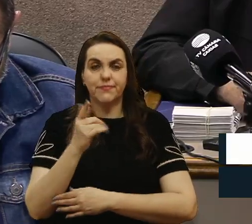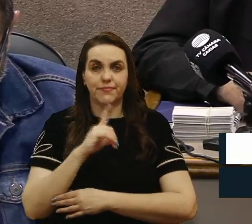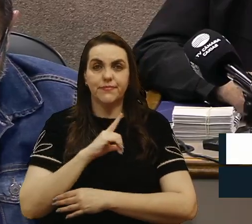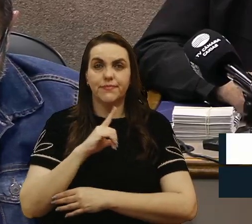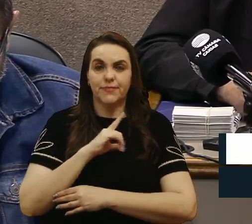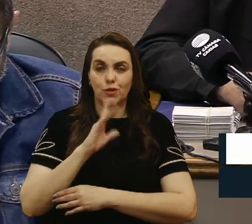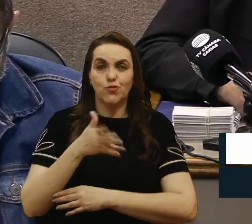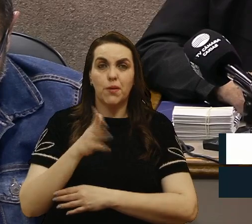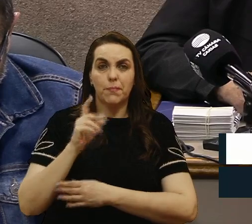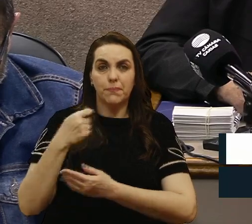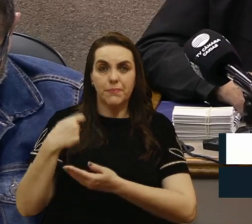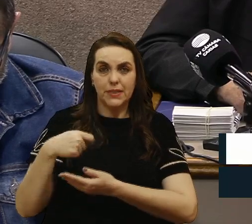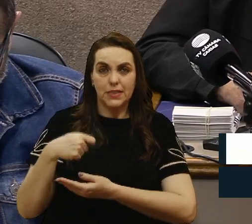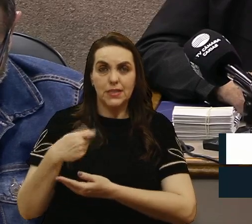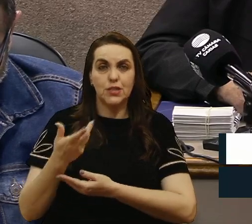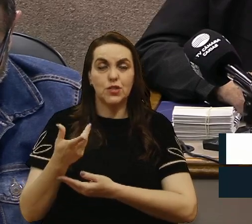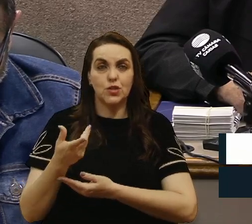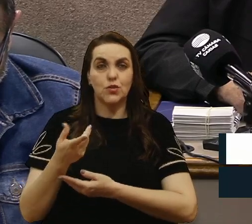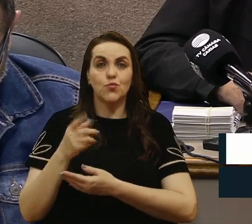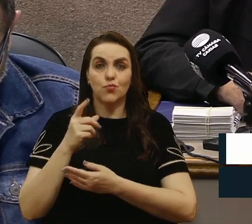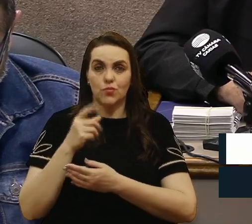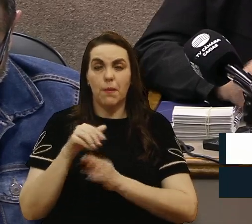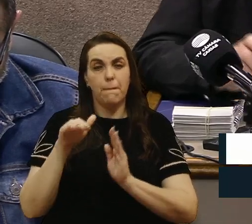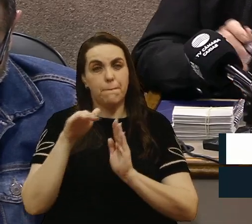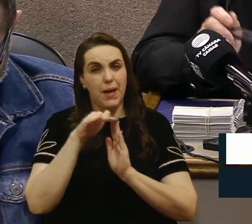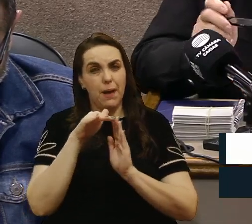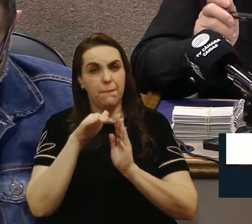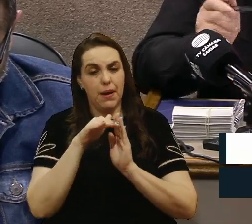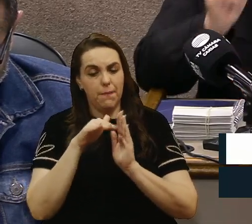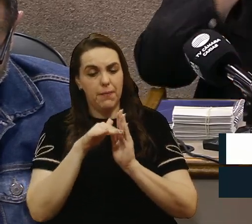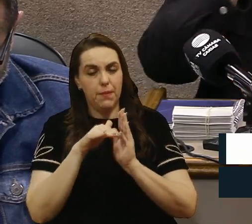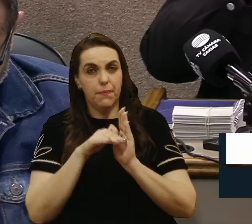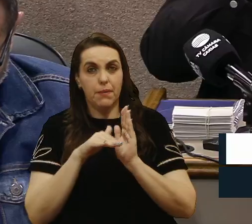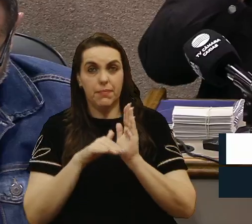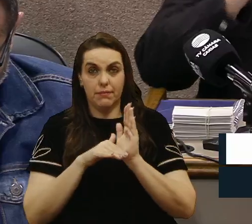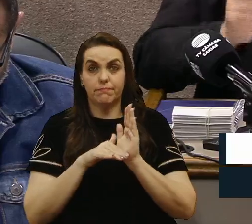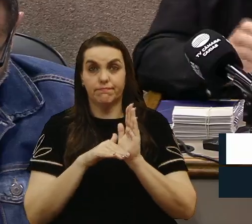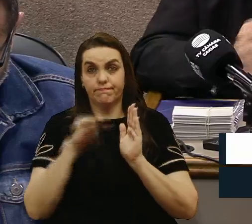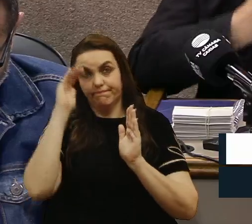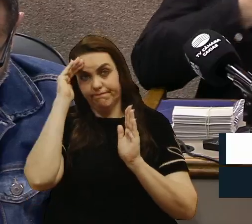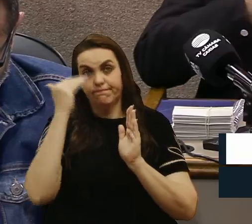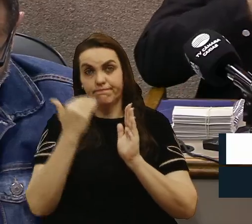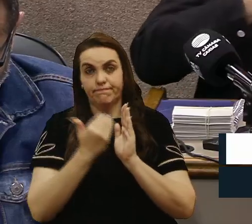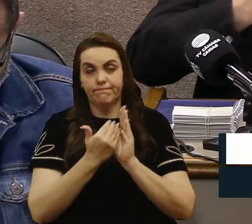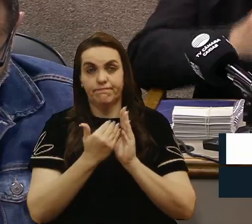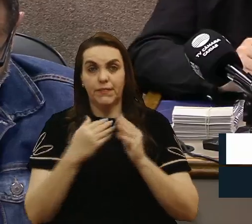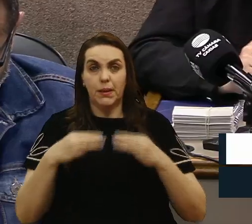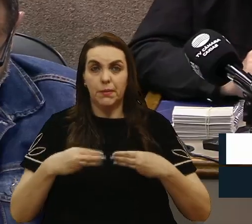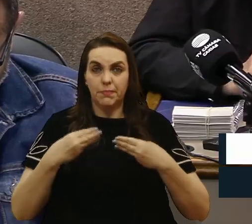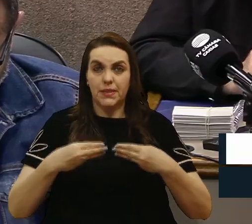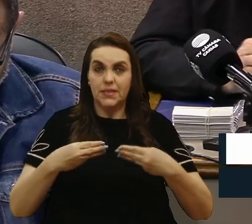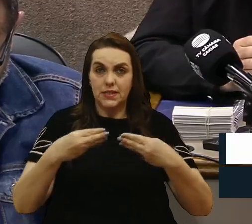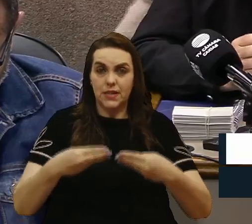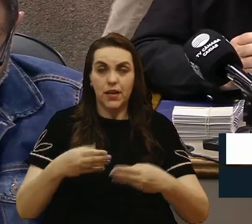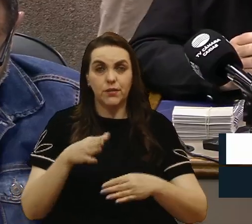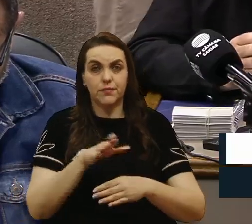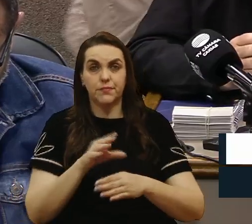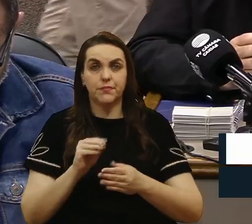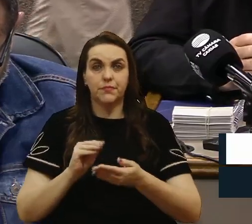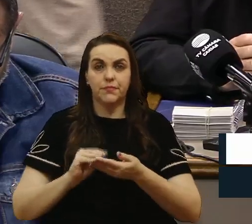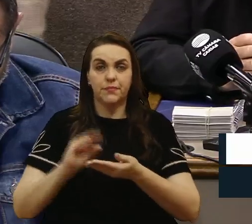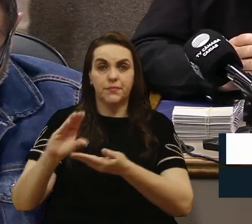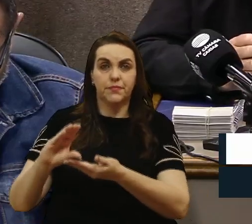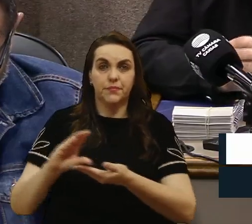que é preciso seguir um critério que os ministérios colocam para que ela também tenha